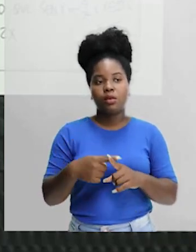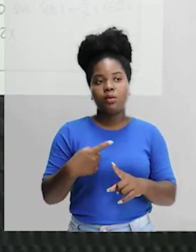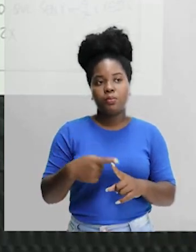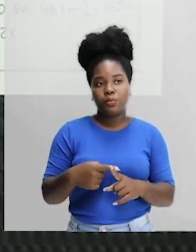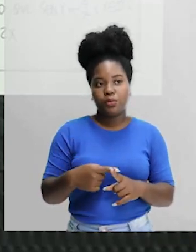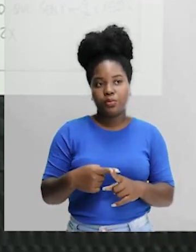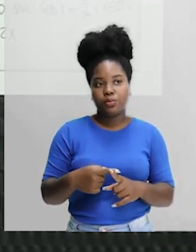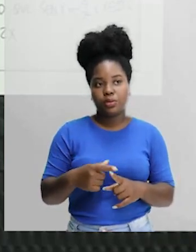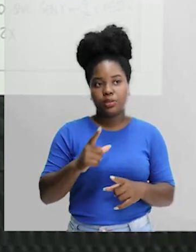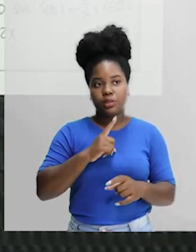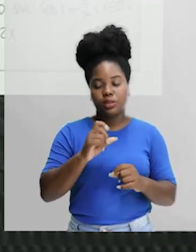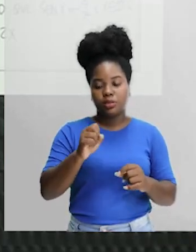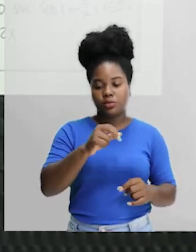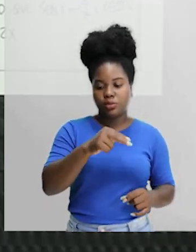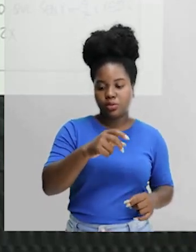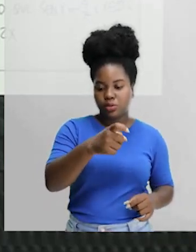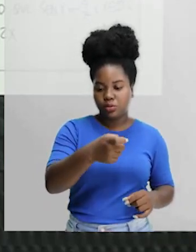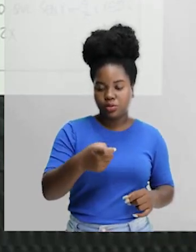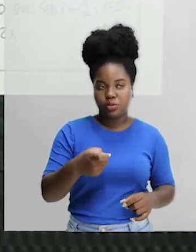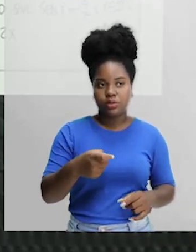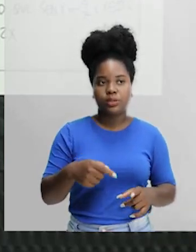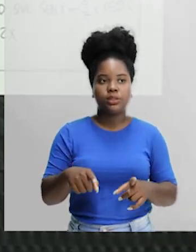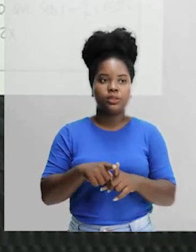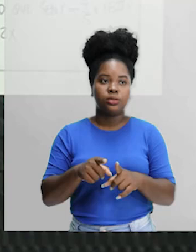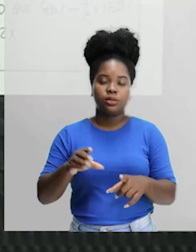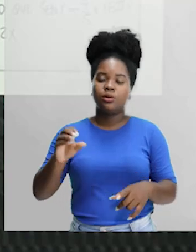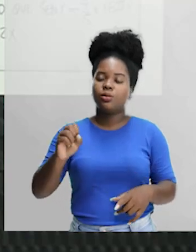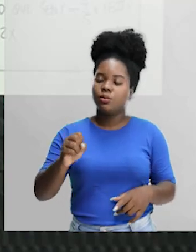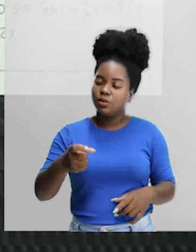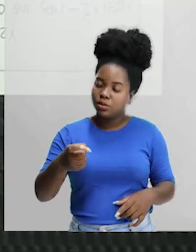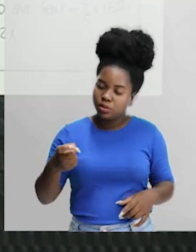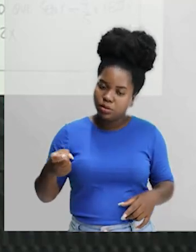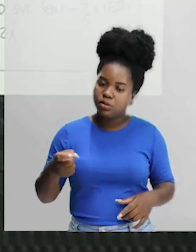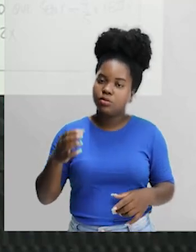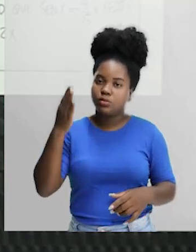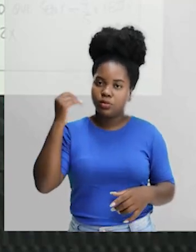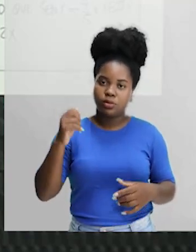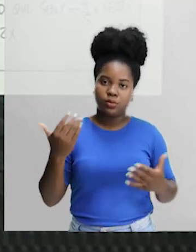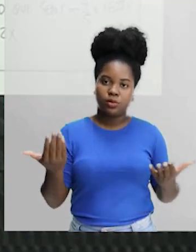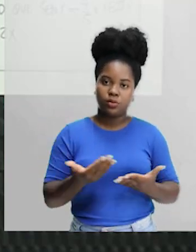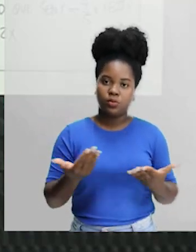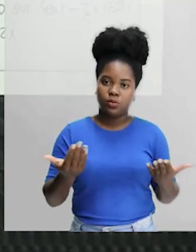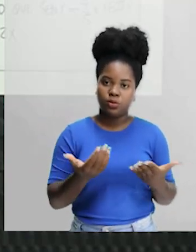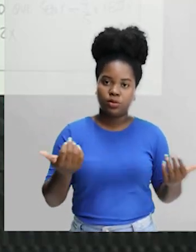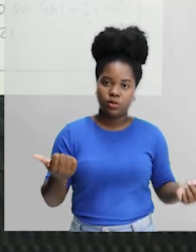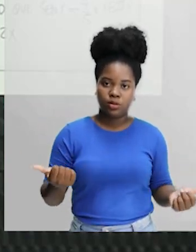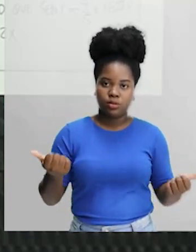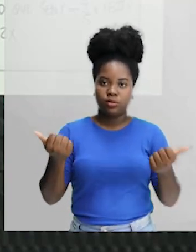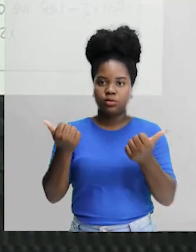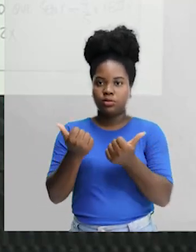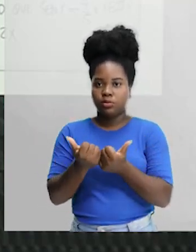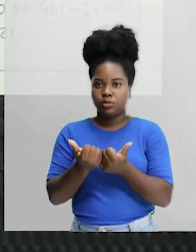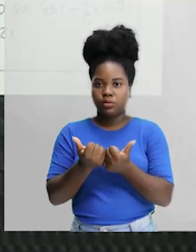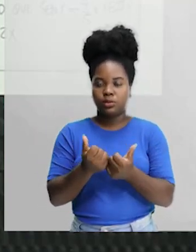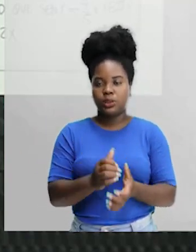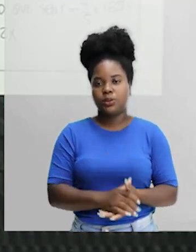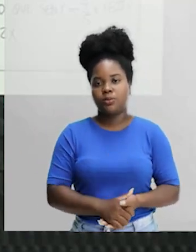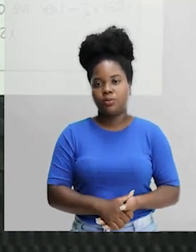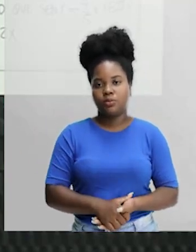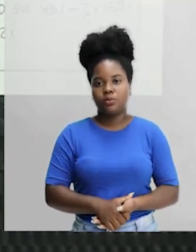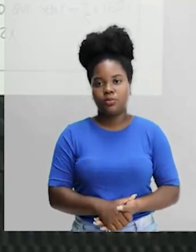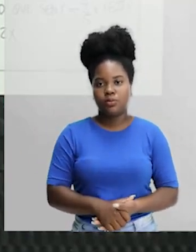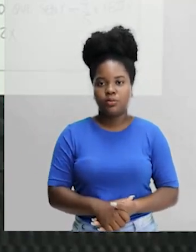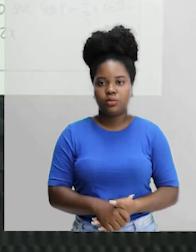já tem quem é o seno de x e você também sabe também que é o cosseno de x. Tá? E você pode